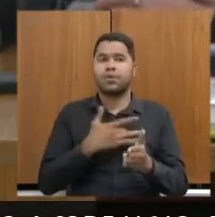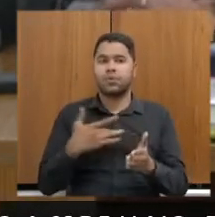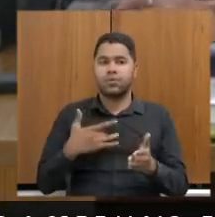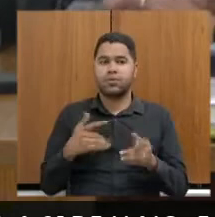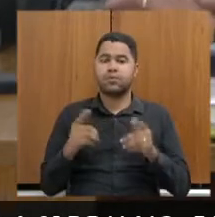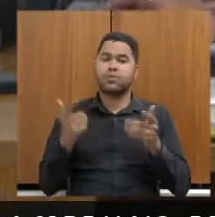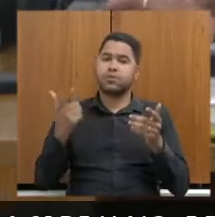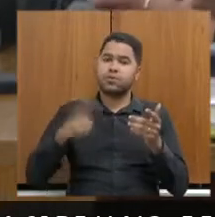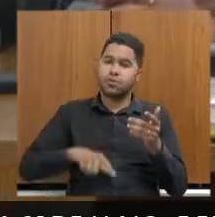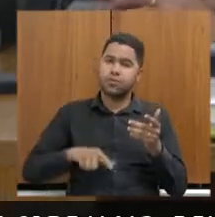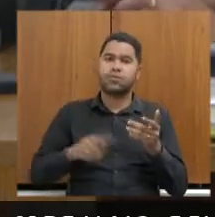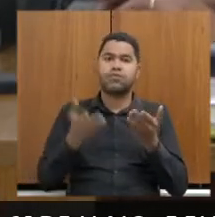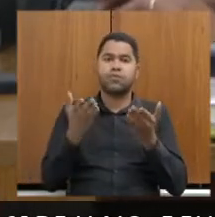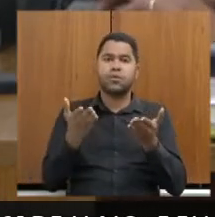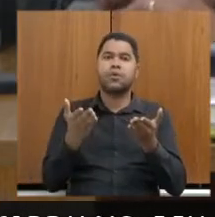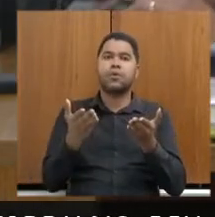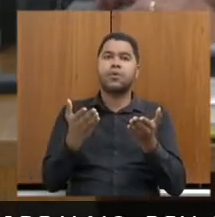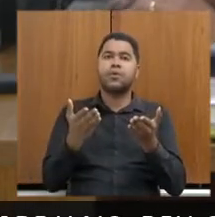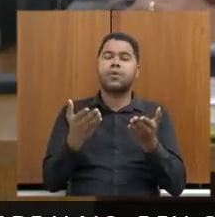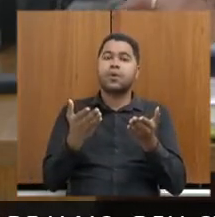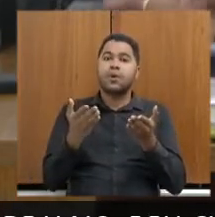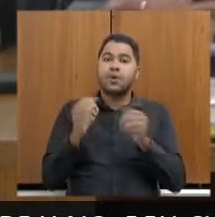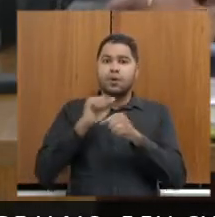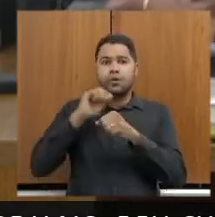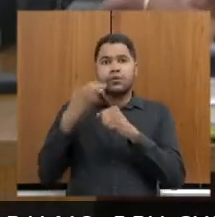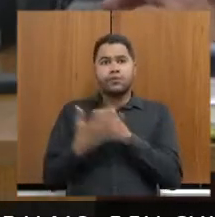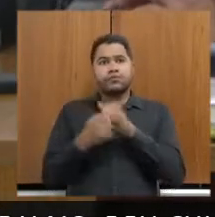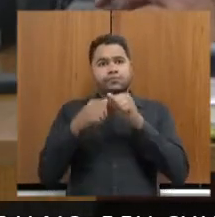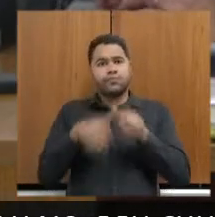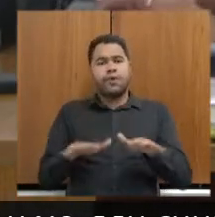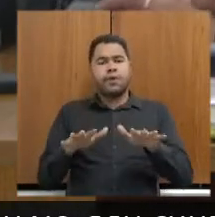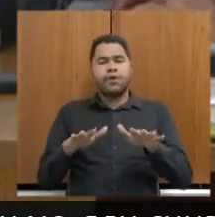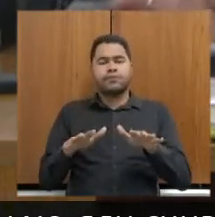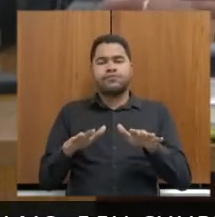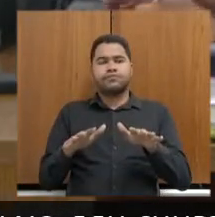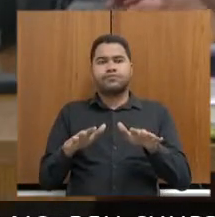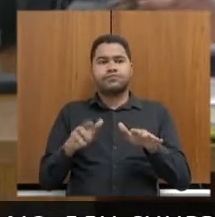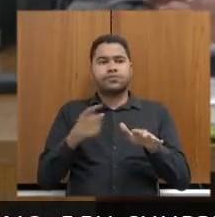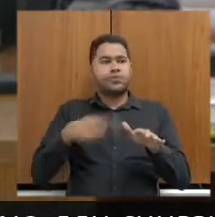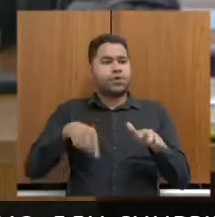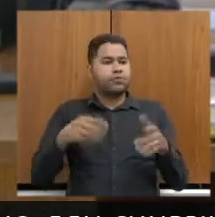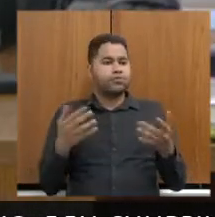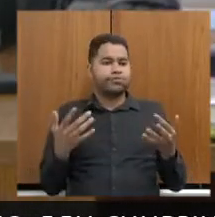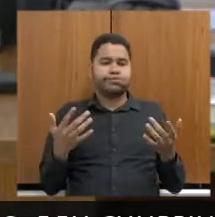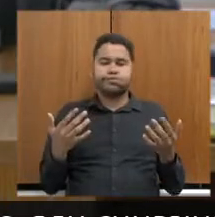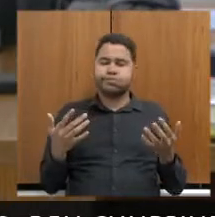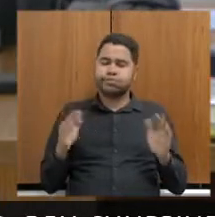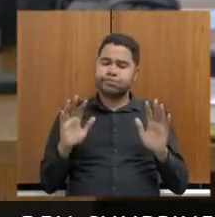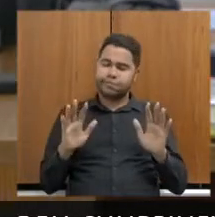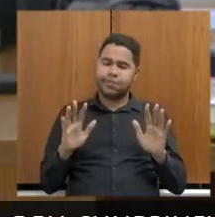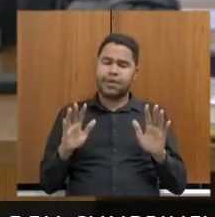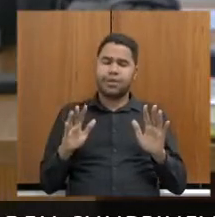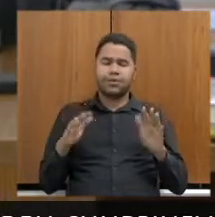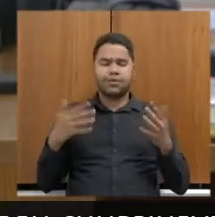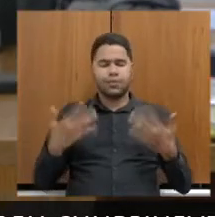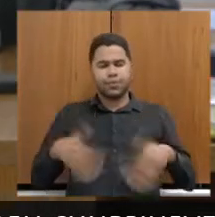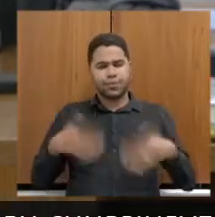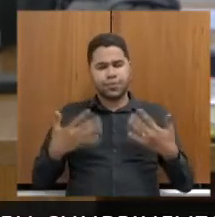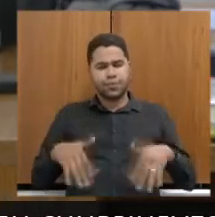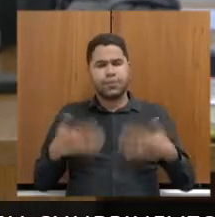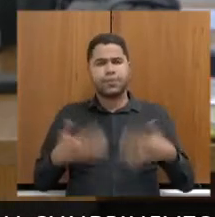mais uma vez é o Sandro você pegou no meio de uma pandemia em que o mundo inteiro não sabia como proceder Mas com muita energia